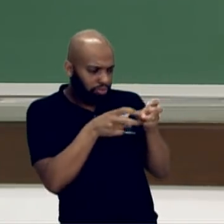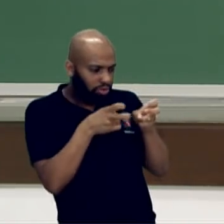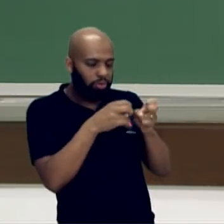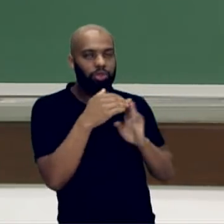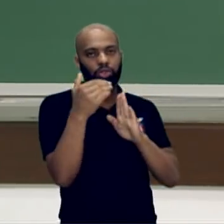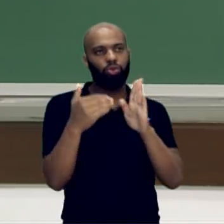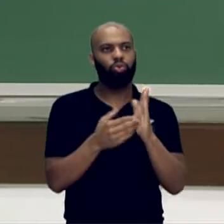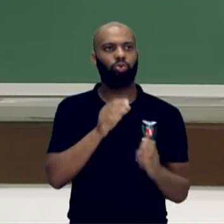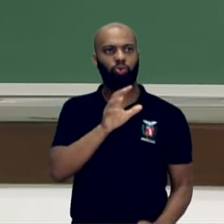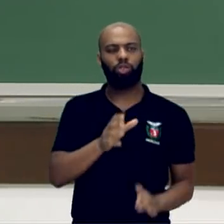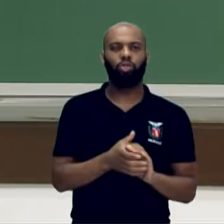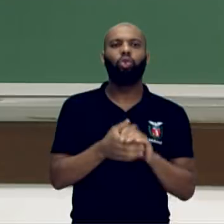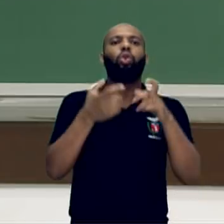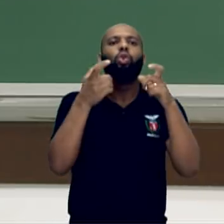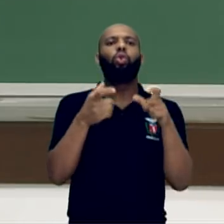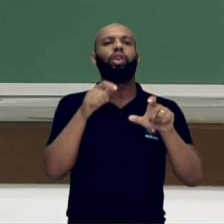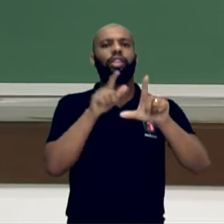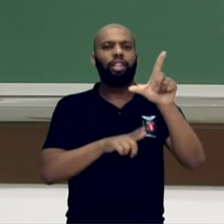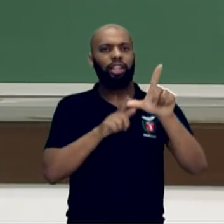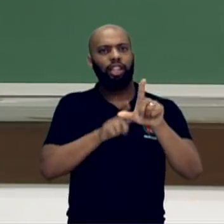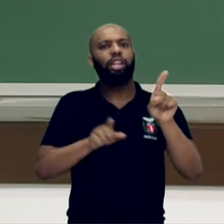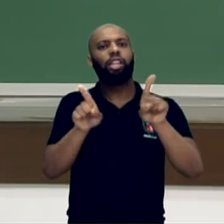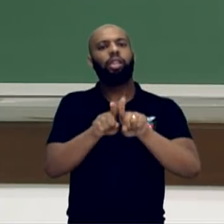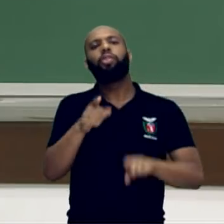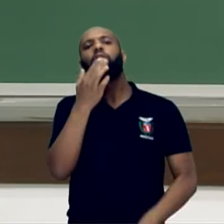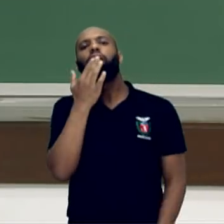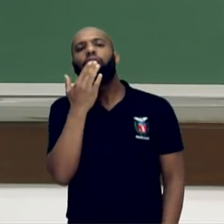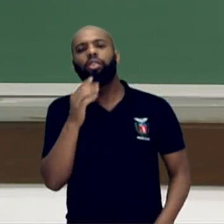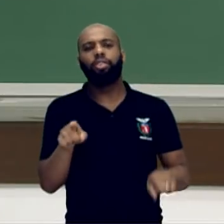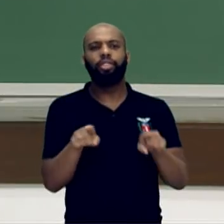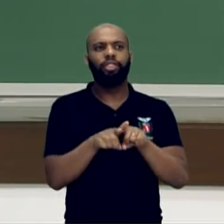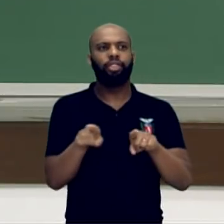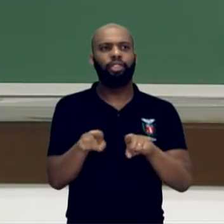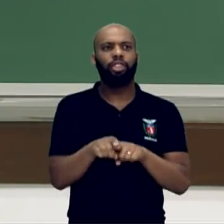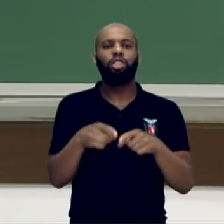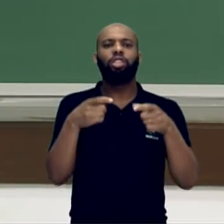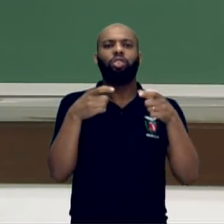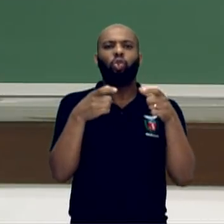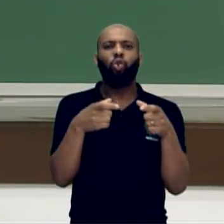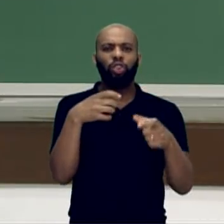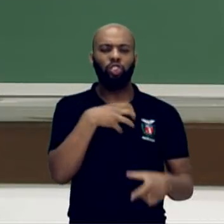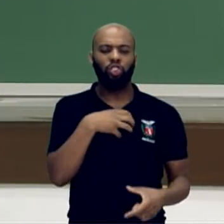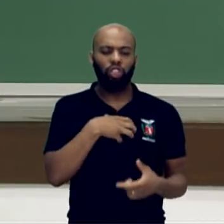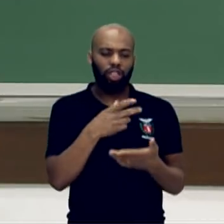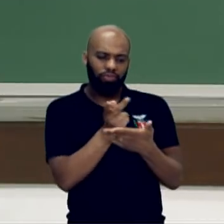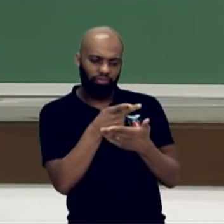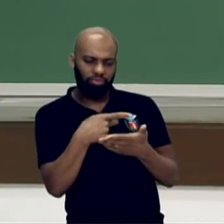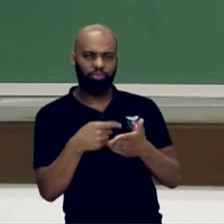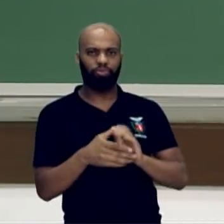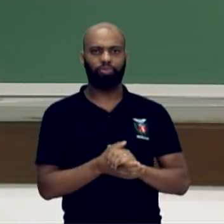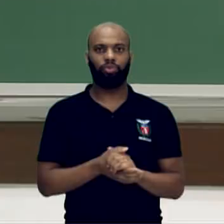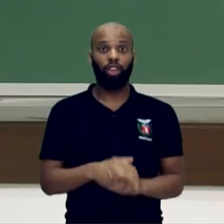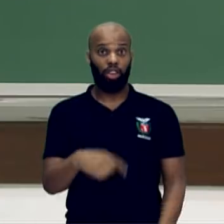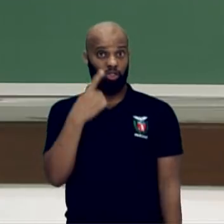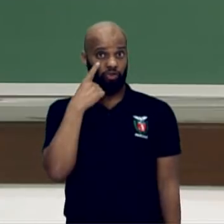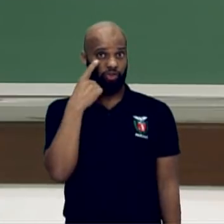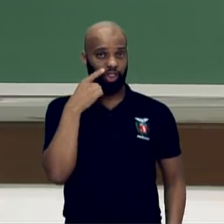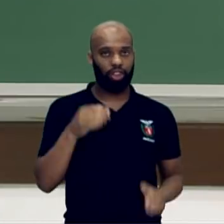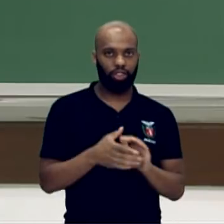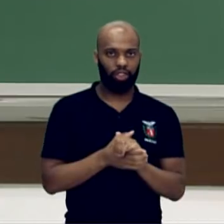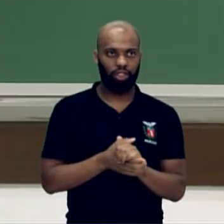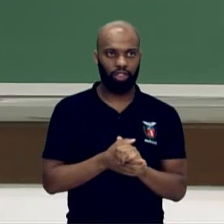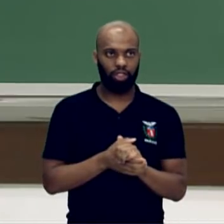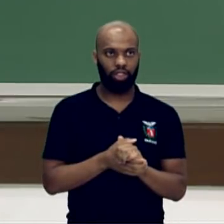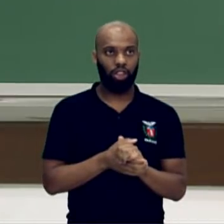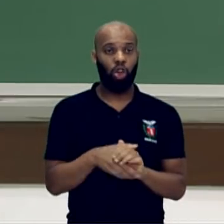tudo isso. Posição das letras, as cores, o formato do desenho. Observe que ele se